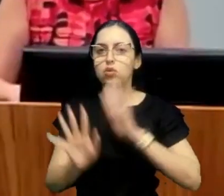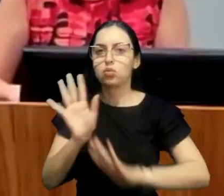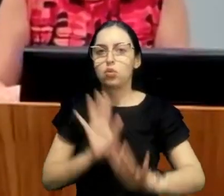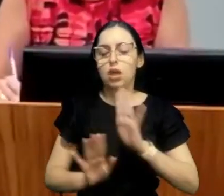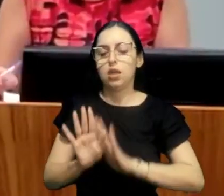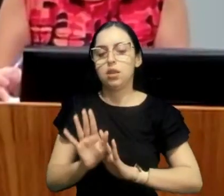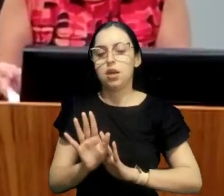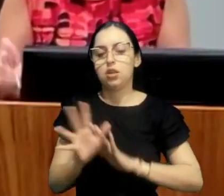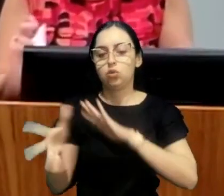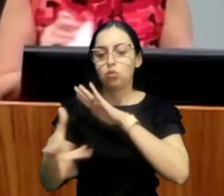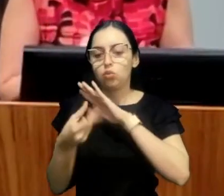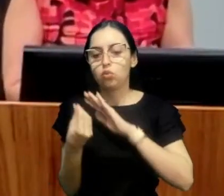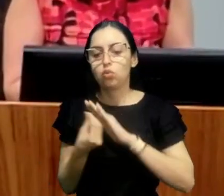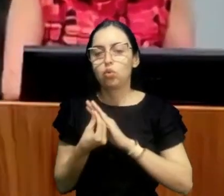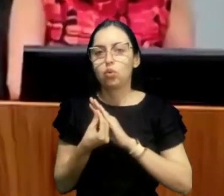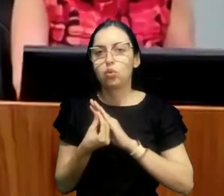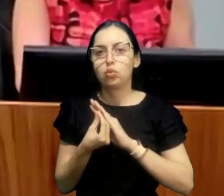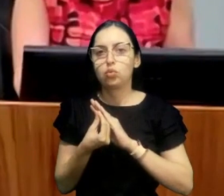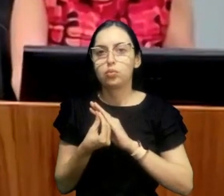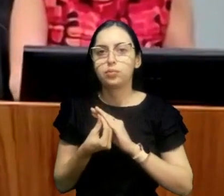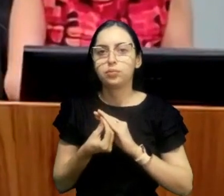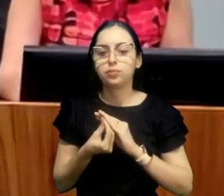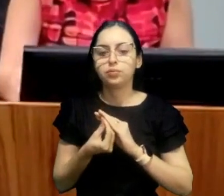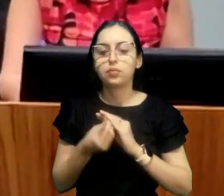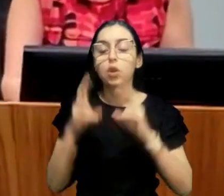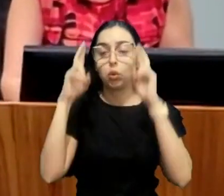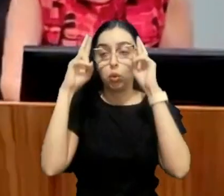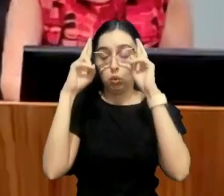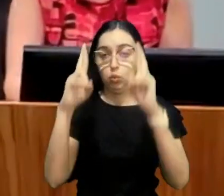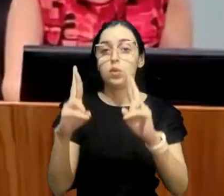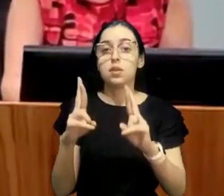do todo, do holístico e do respeito